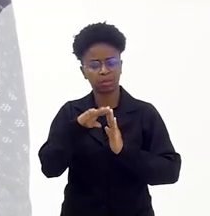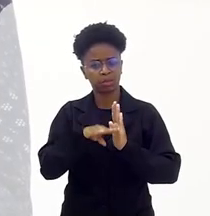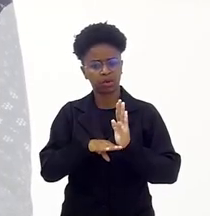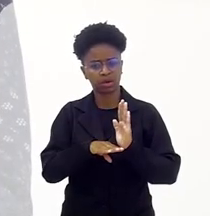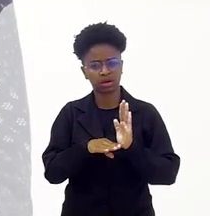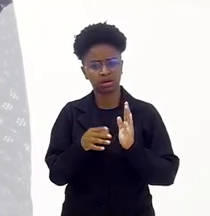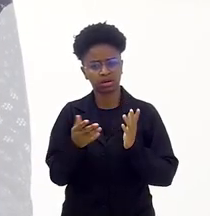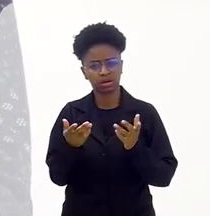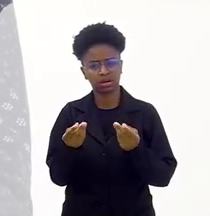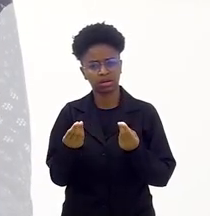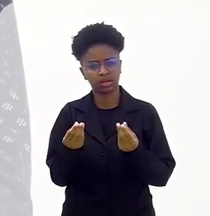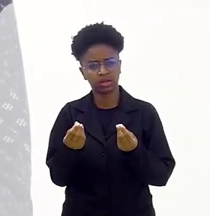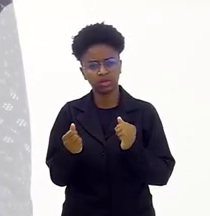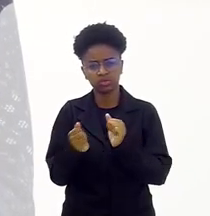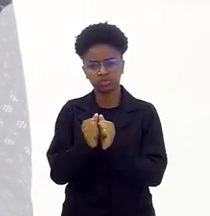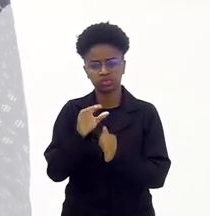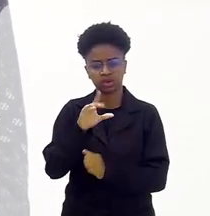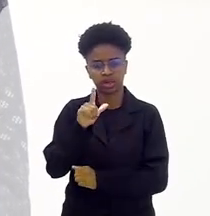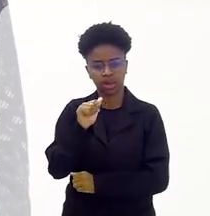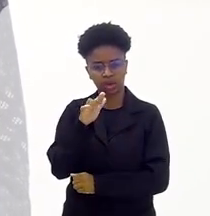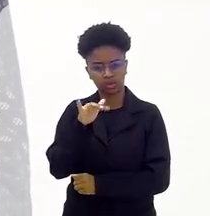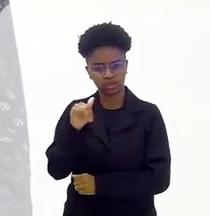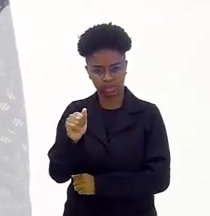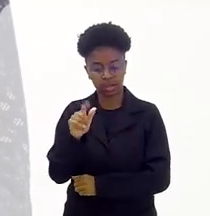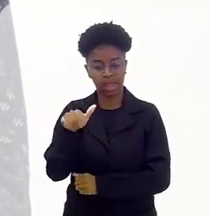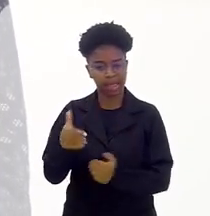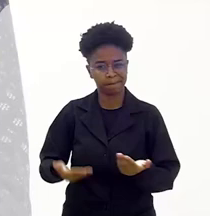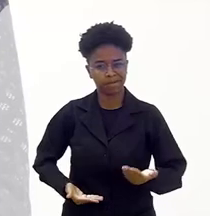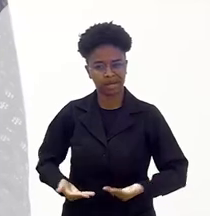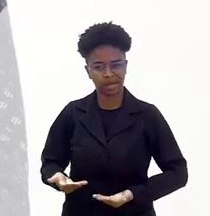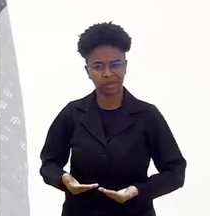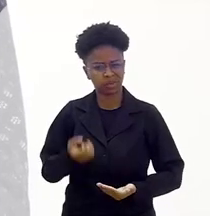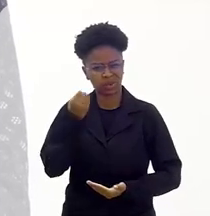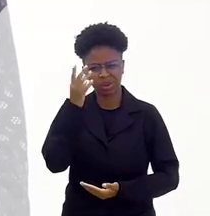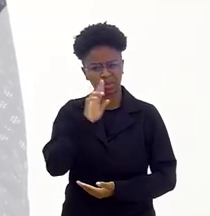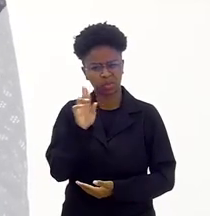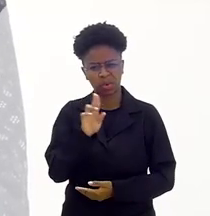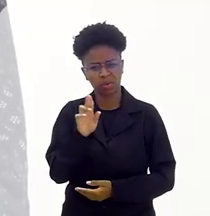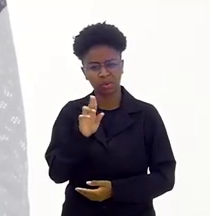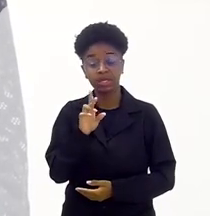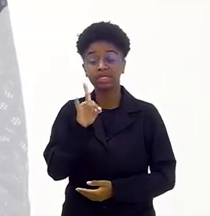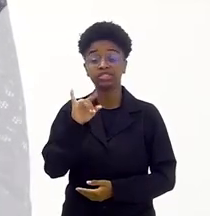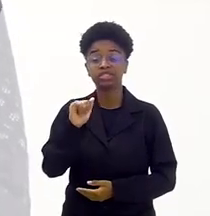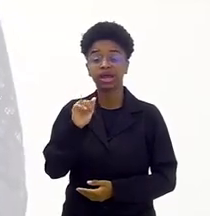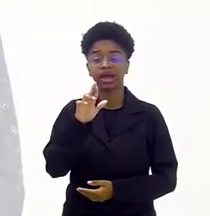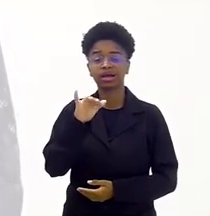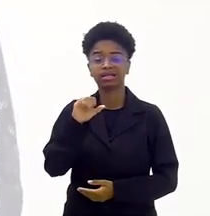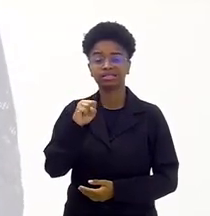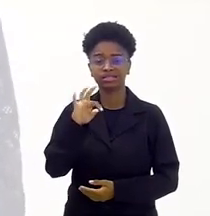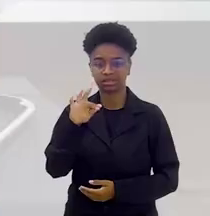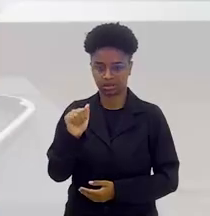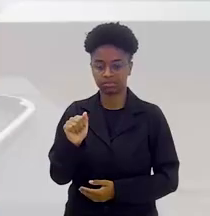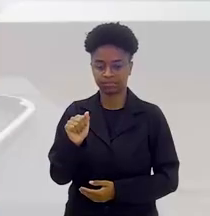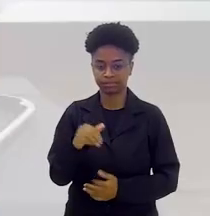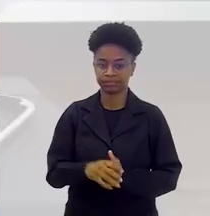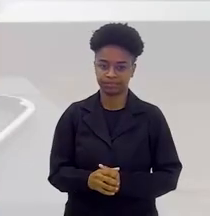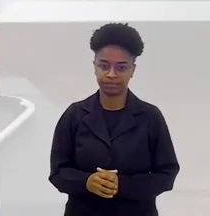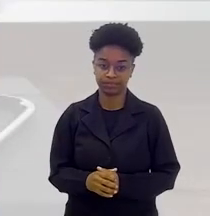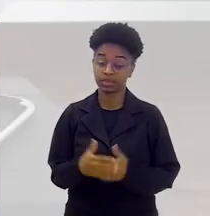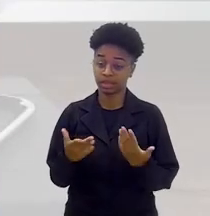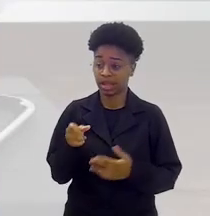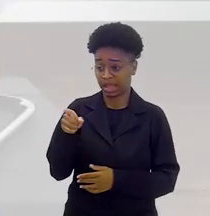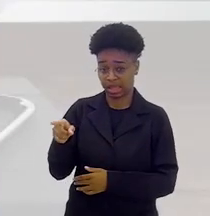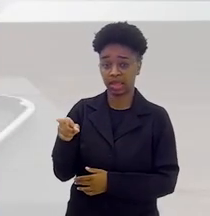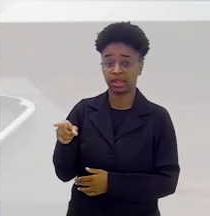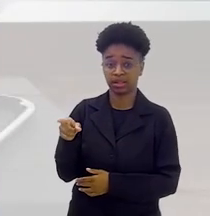programa com a Cláudia, a empregada, era, não lembro o nome, a diarista. Ah, sim. É. E